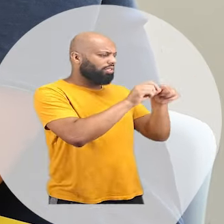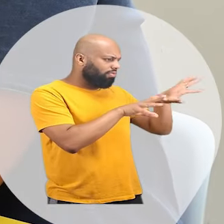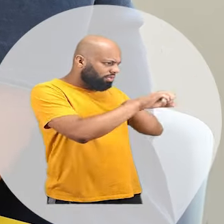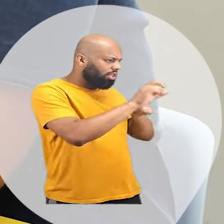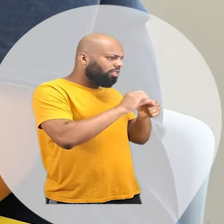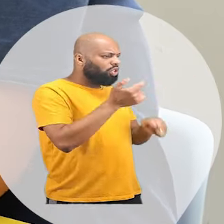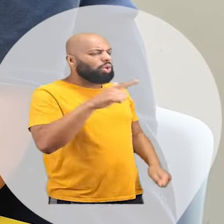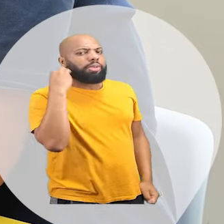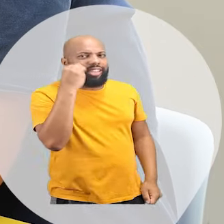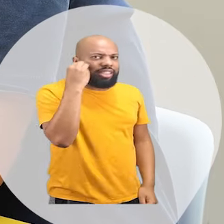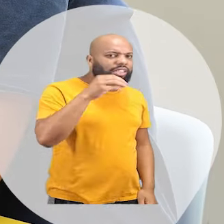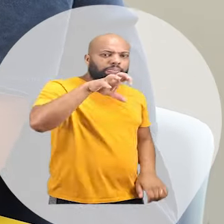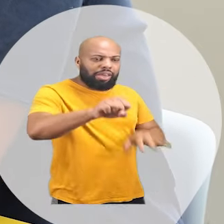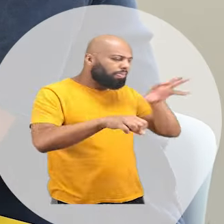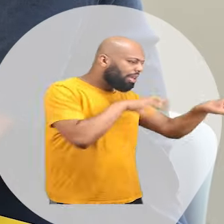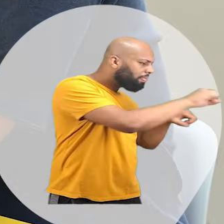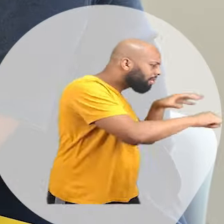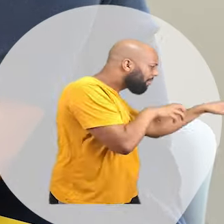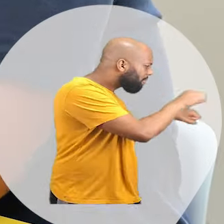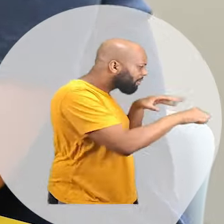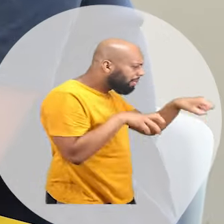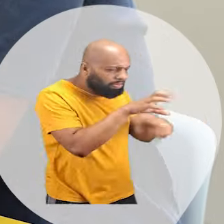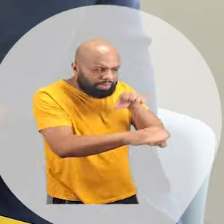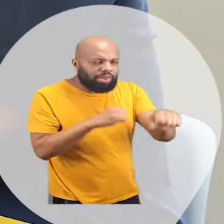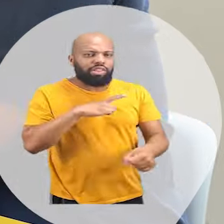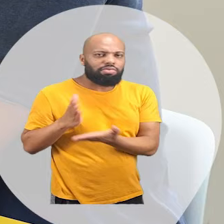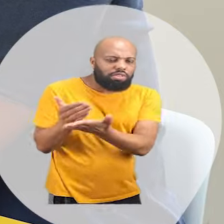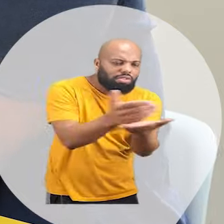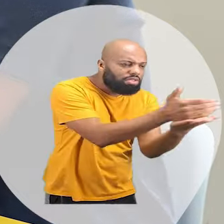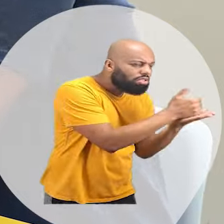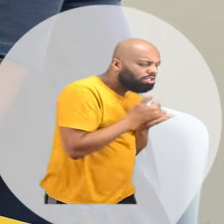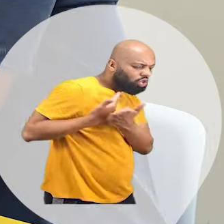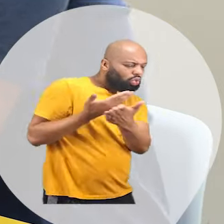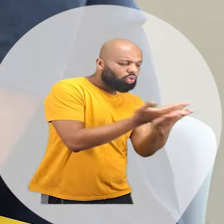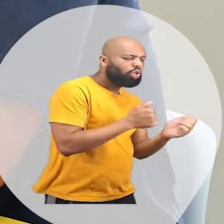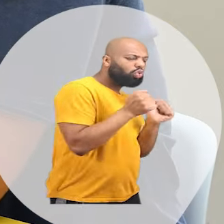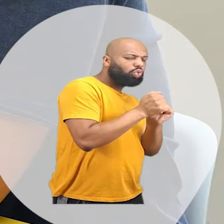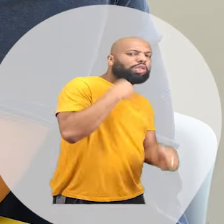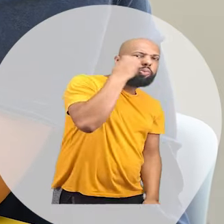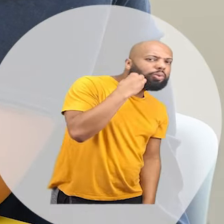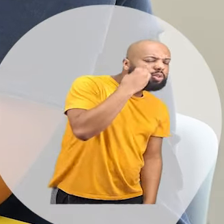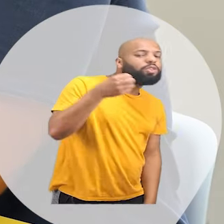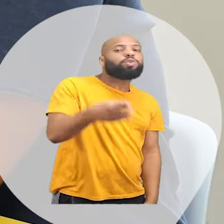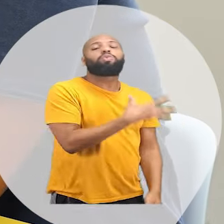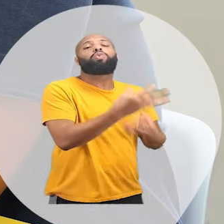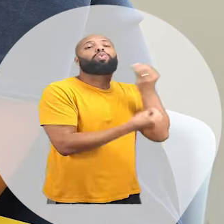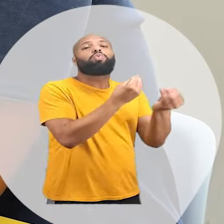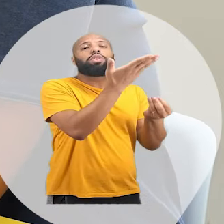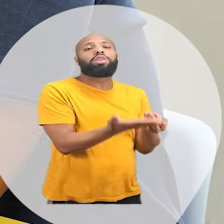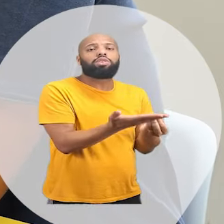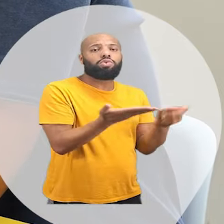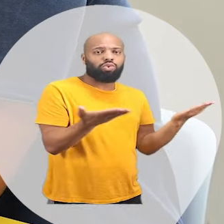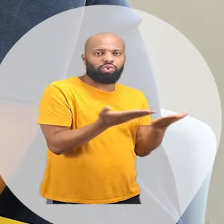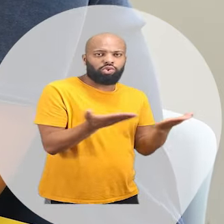fiz a graduação faço Outra experiência aqui depois no lugar de trabalho ali traga um pouquinho do que eu estudei mas trago novas experiências como que é isso